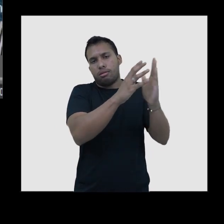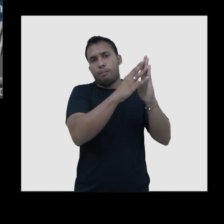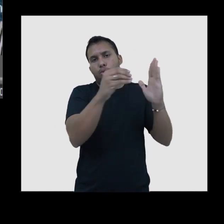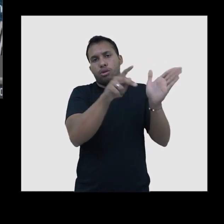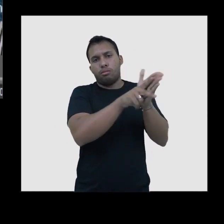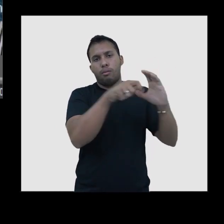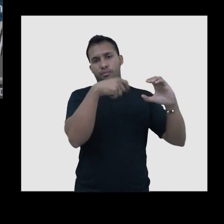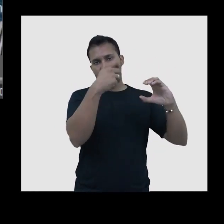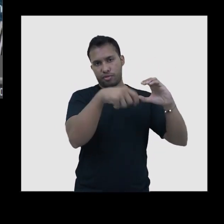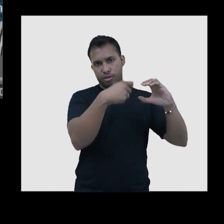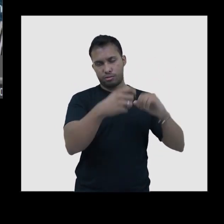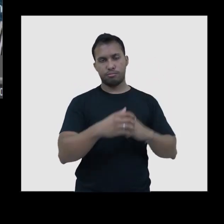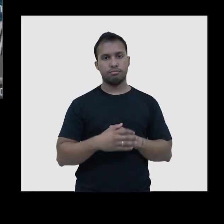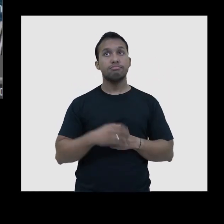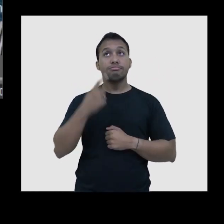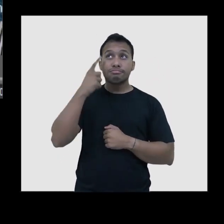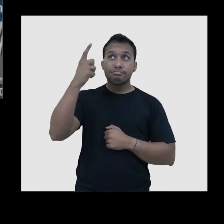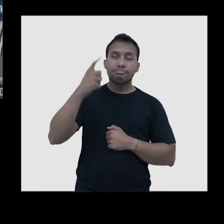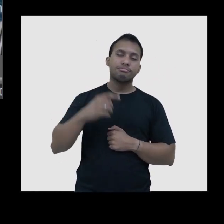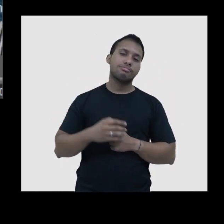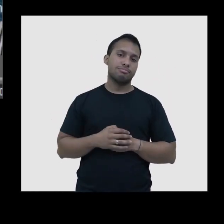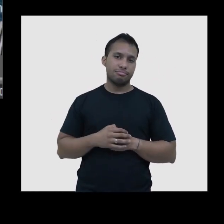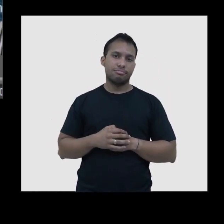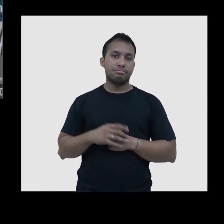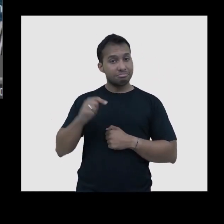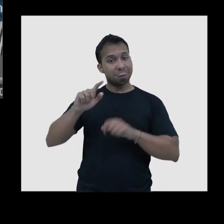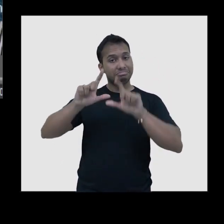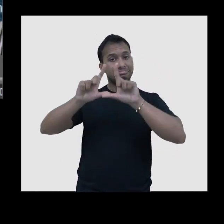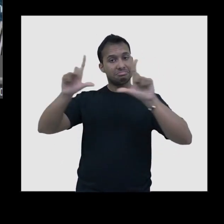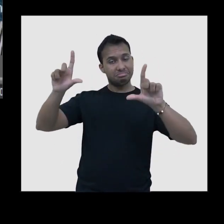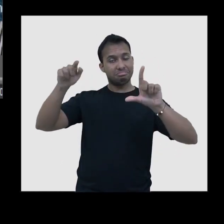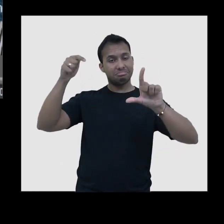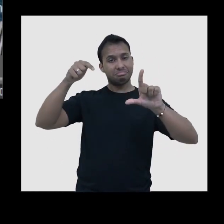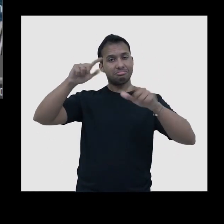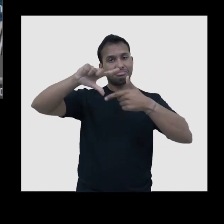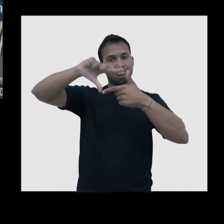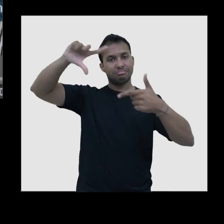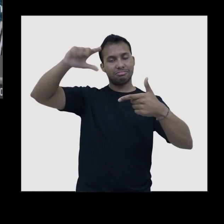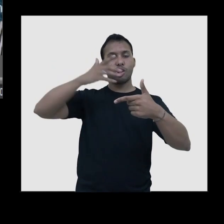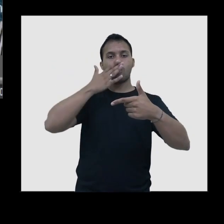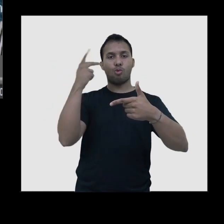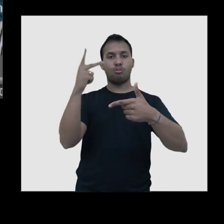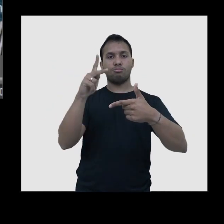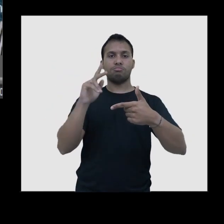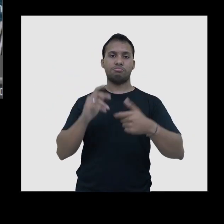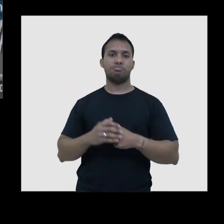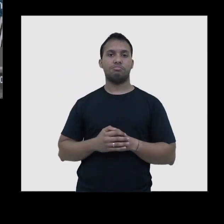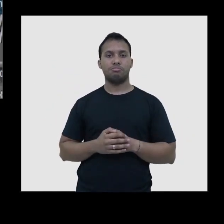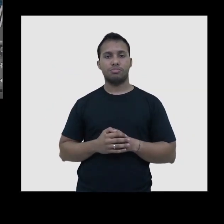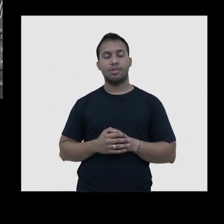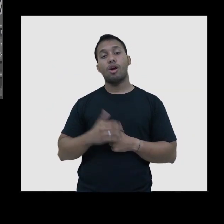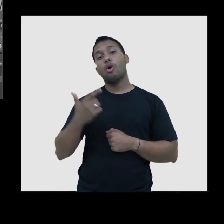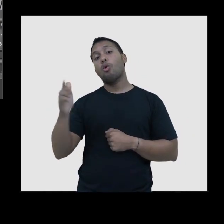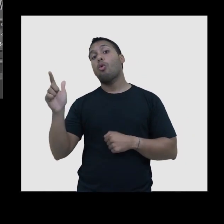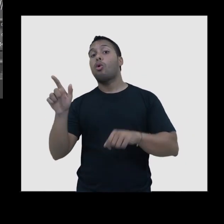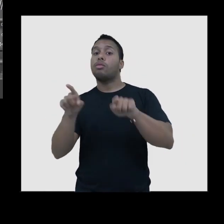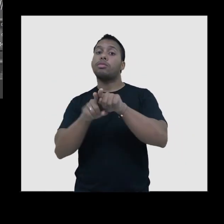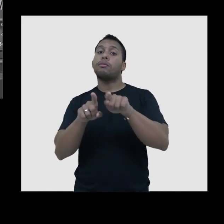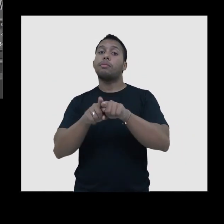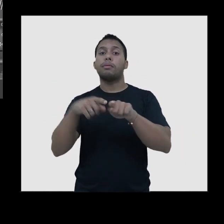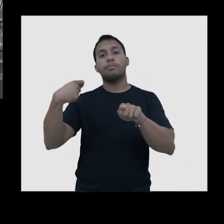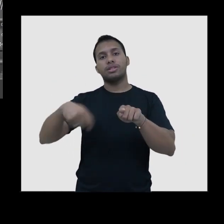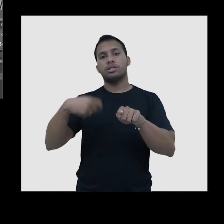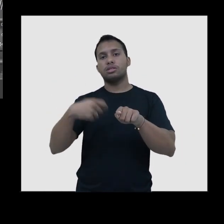o padrão do logotipo deles. Ó. Vou dar um clique. E ele confirmou essa cor como sendo a cor do meu retângulo. Um